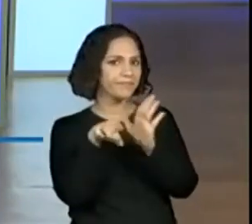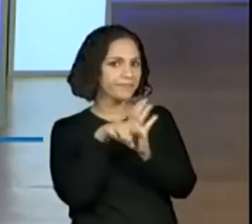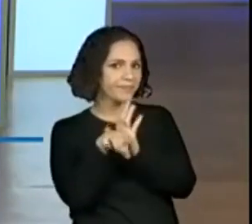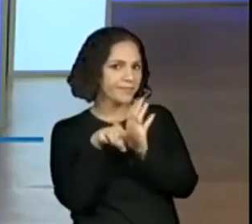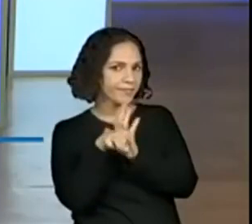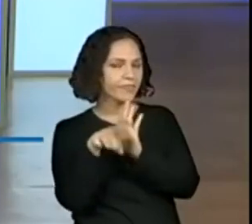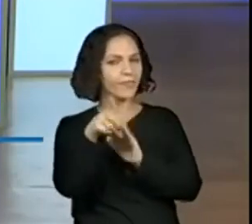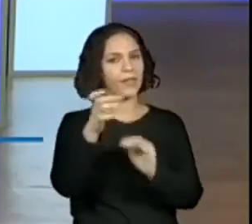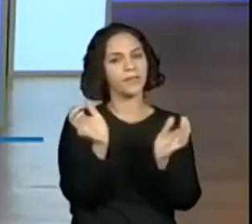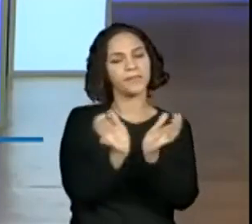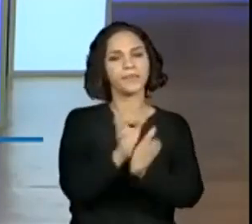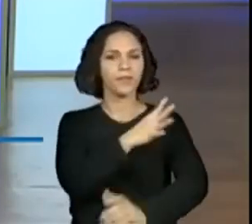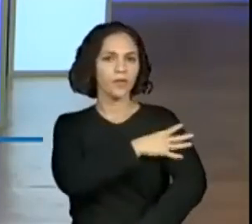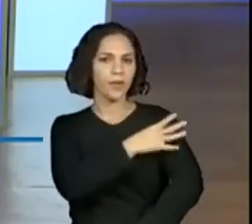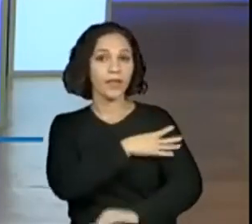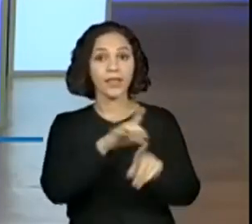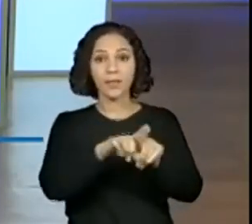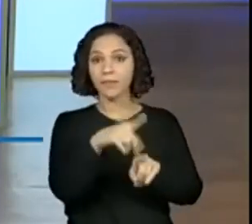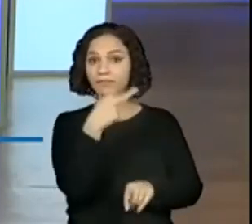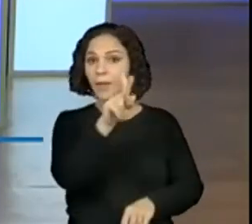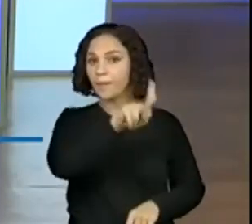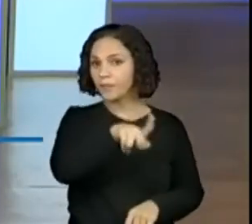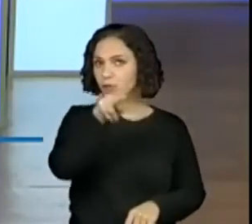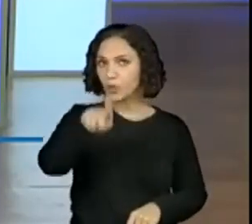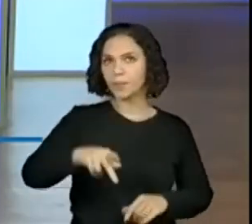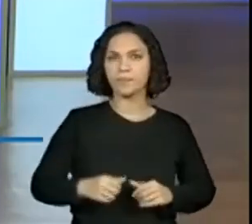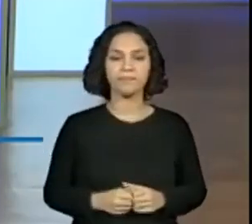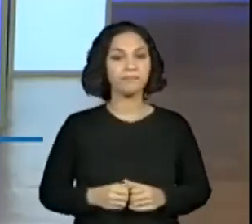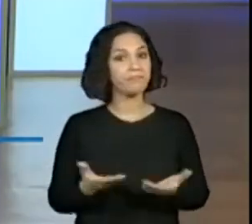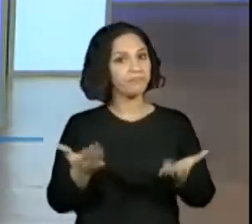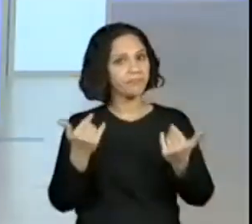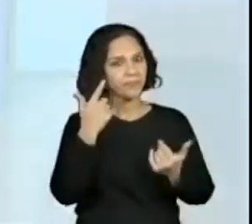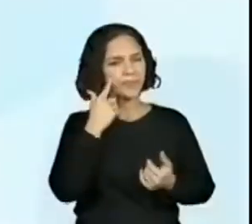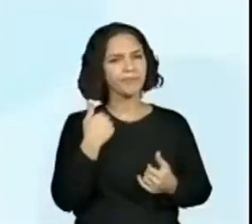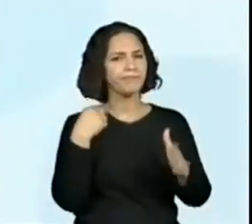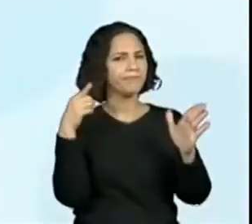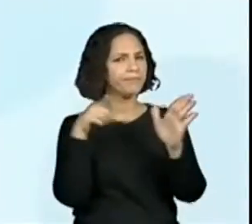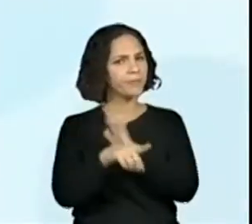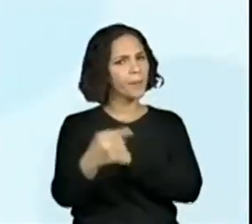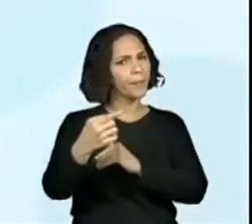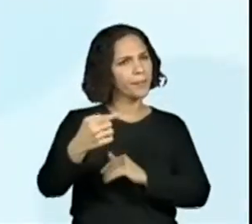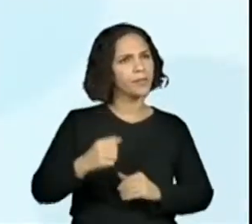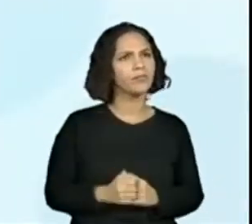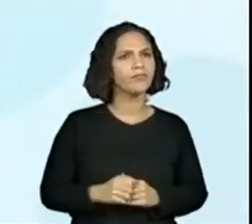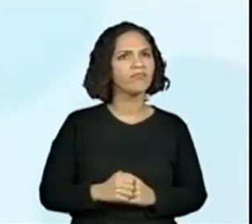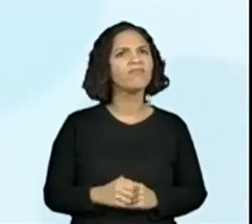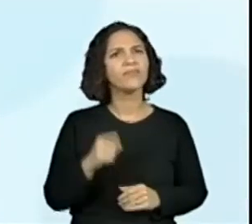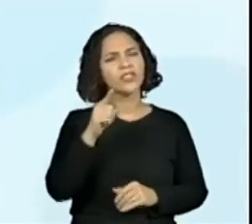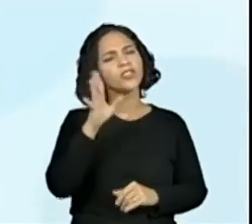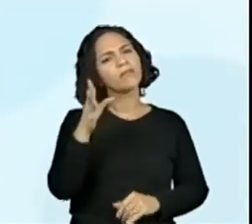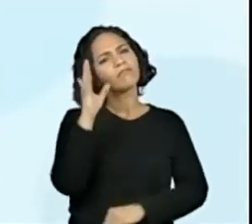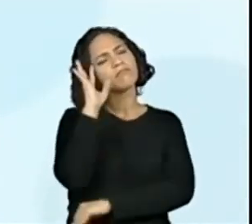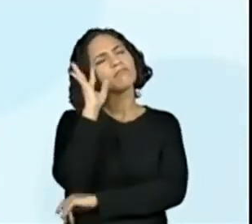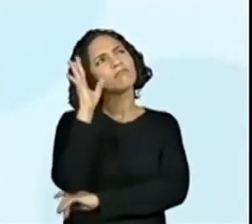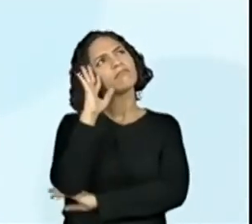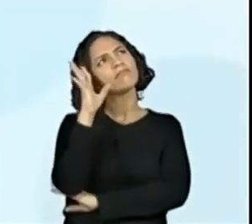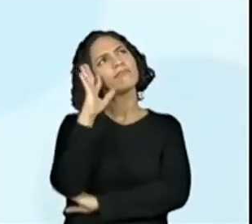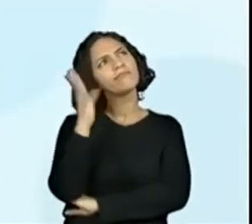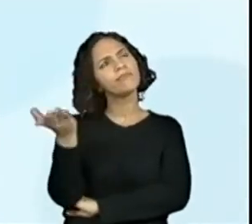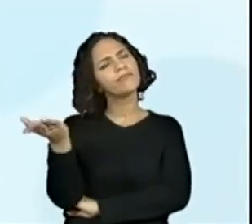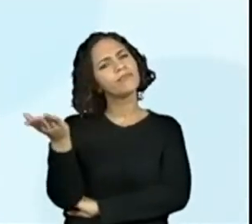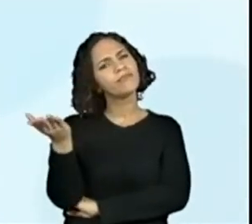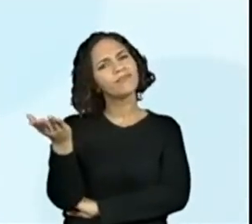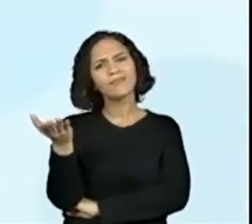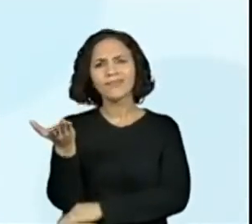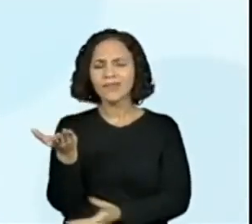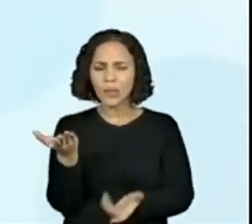para vocês aluno aí do quarto olho para você professor que está com a gente vamos lá primeira perguntinha será que você já parou para pensar em